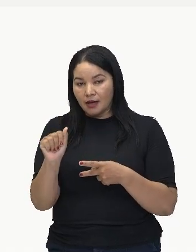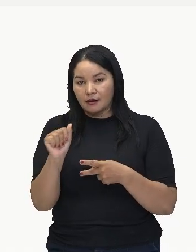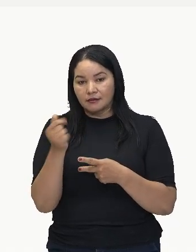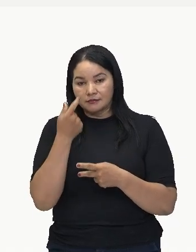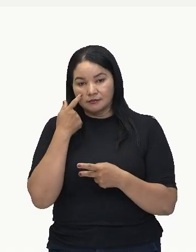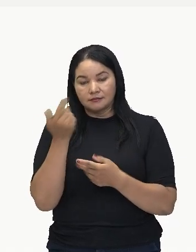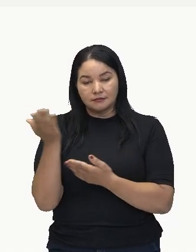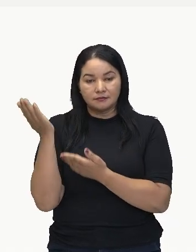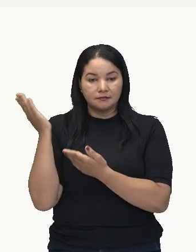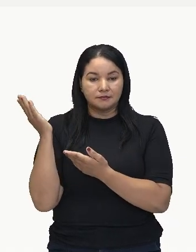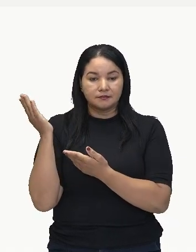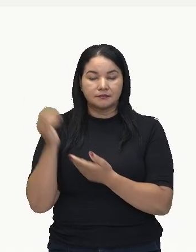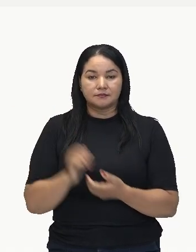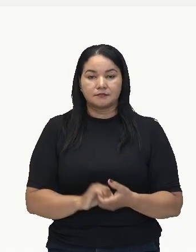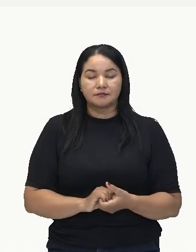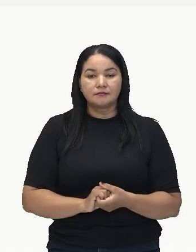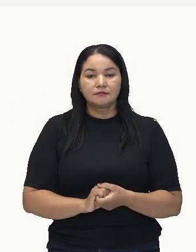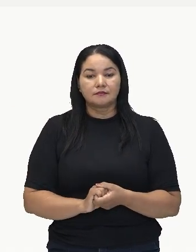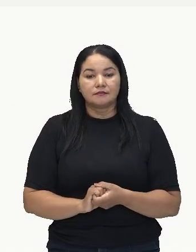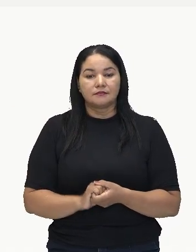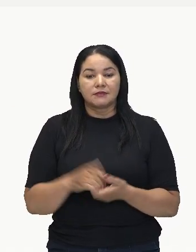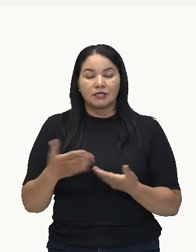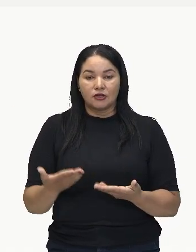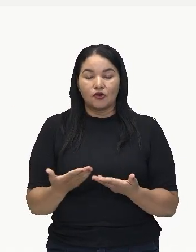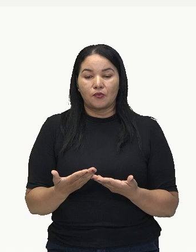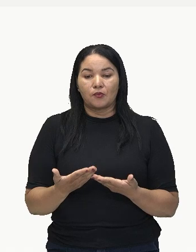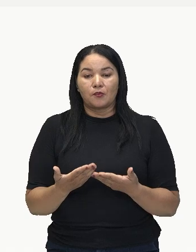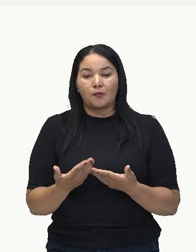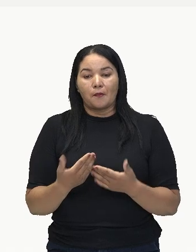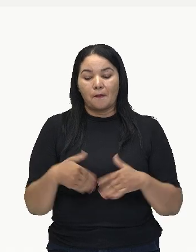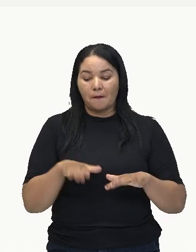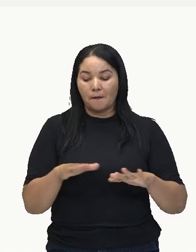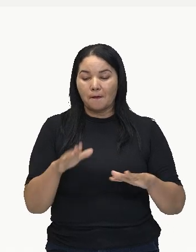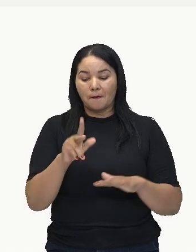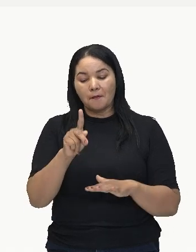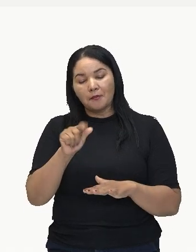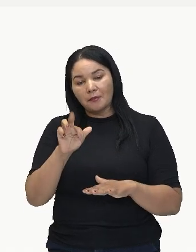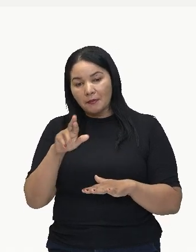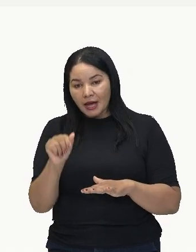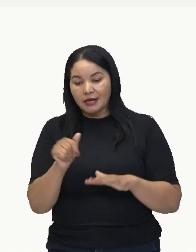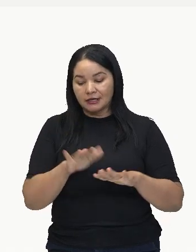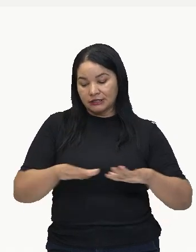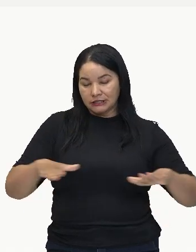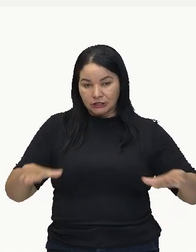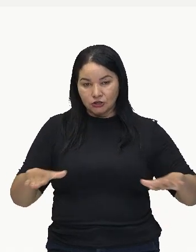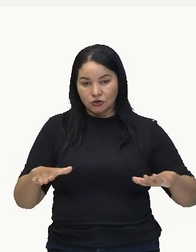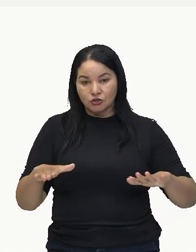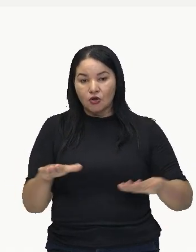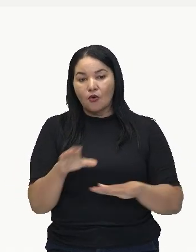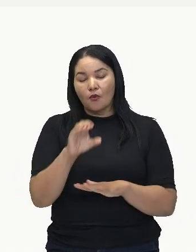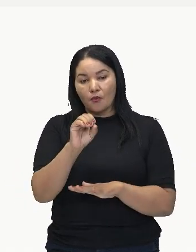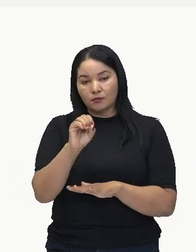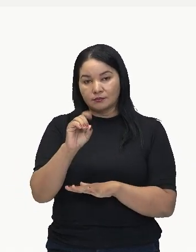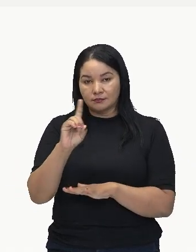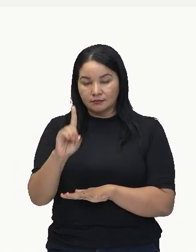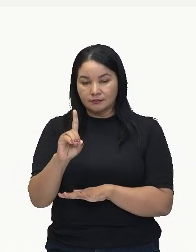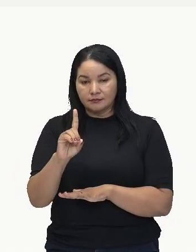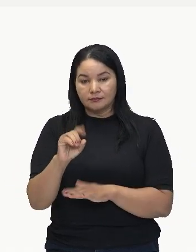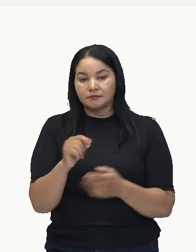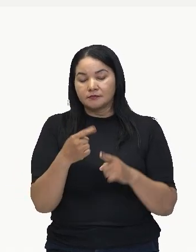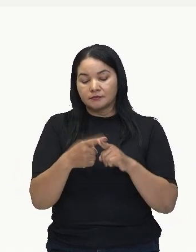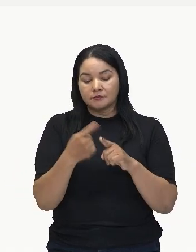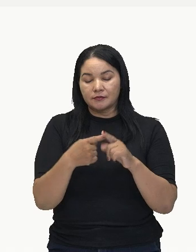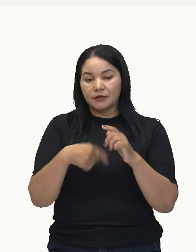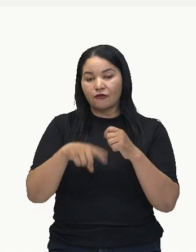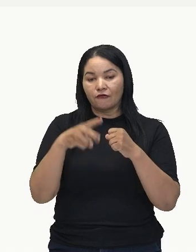preposição. Logo, para ninhos passa a ser um objeto indireto. Ele é indireto porque do verbo para